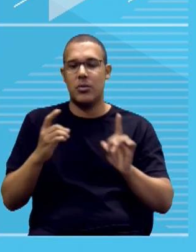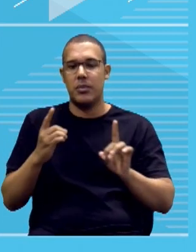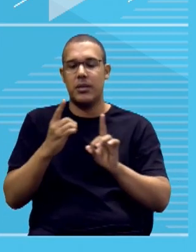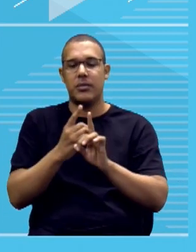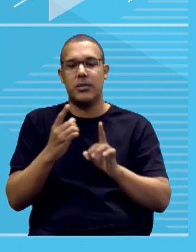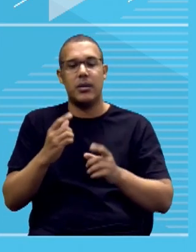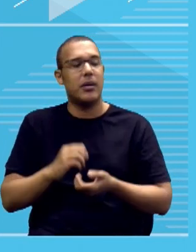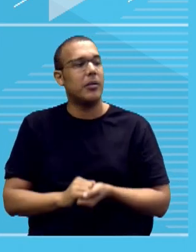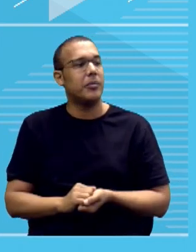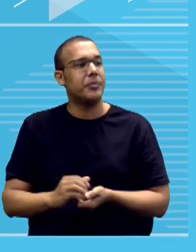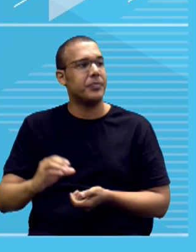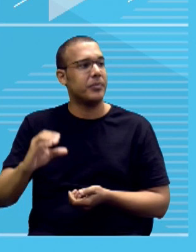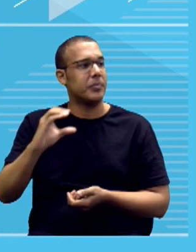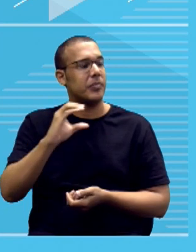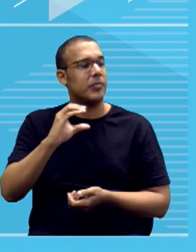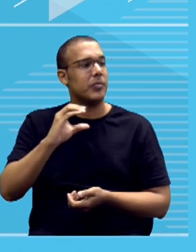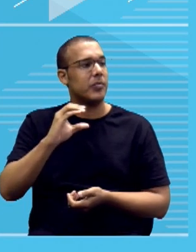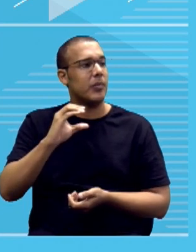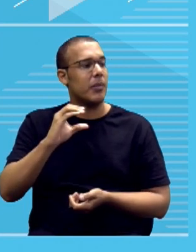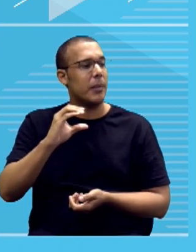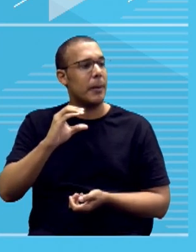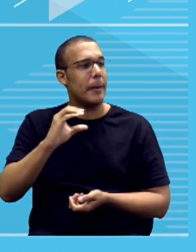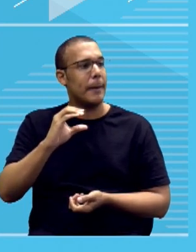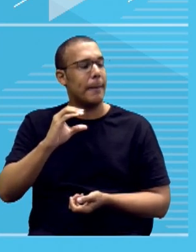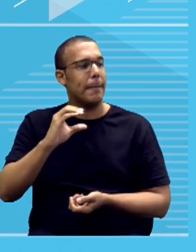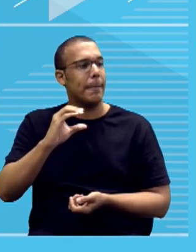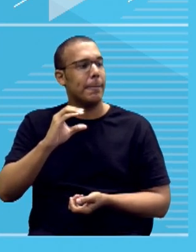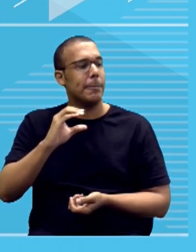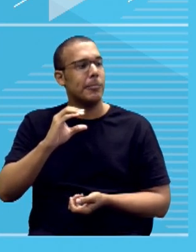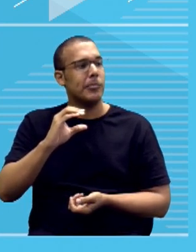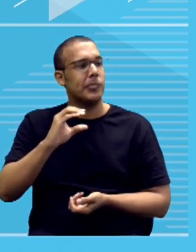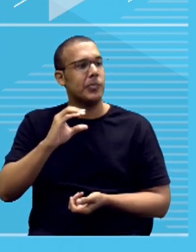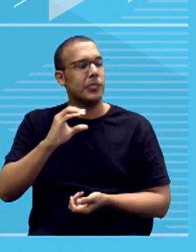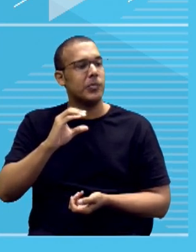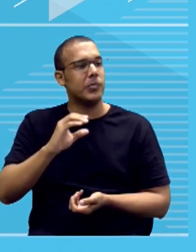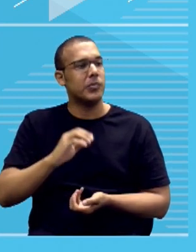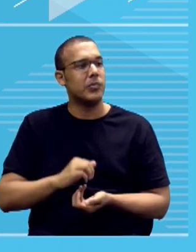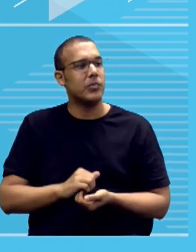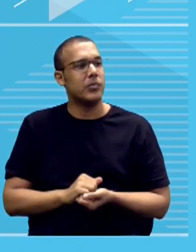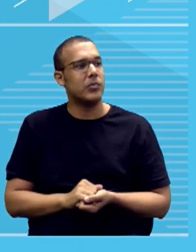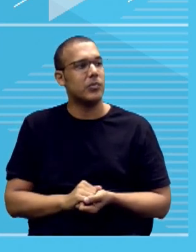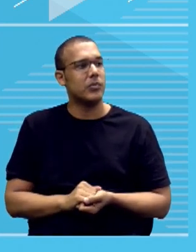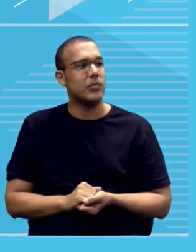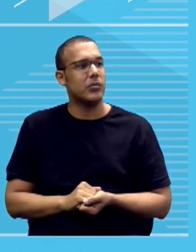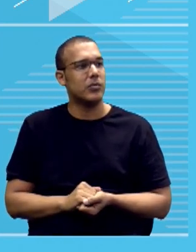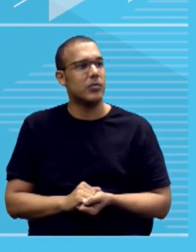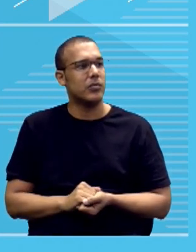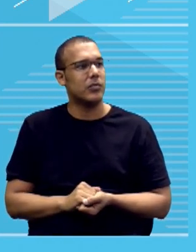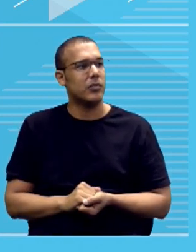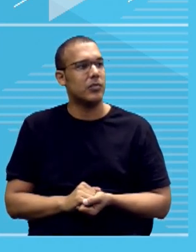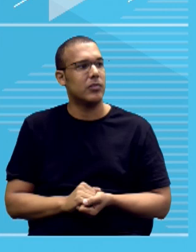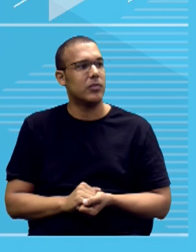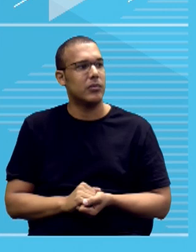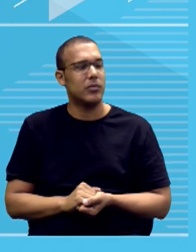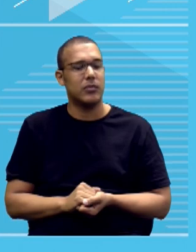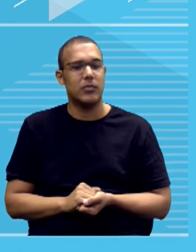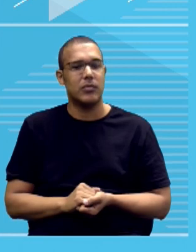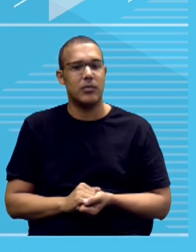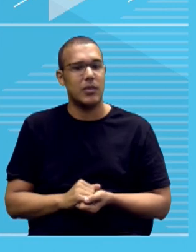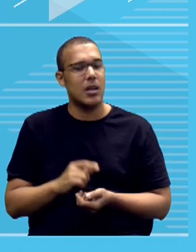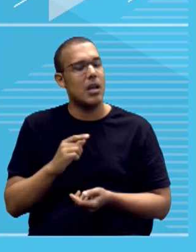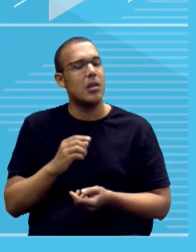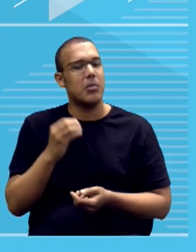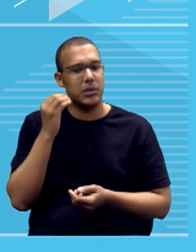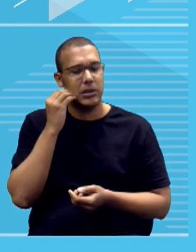C. A tensão nos terminais, quando atravessados por uma corrente de 2 amperes, é igual a 20 volts. Essa eu posso tentar